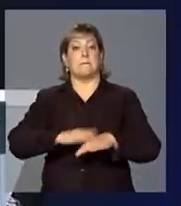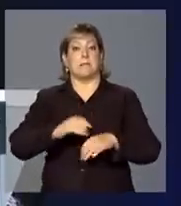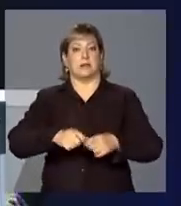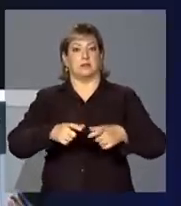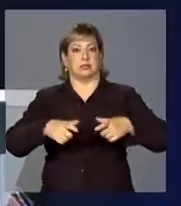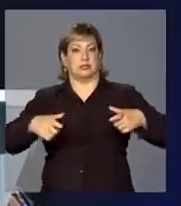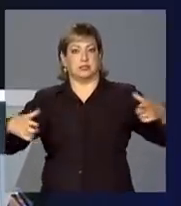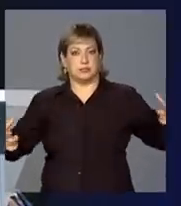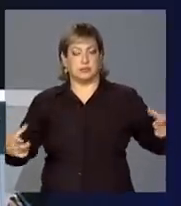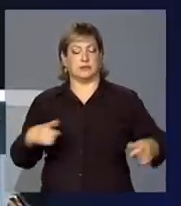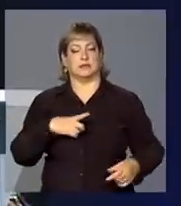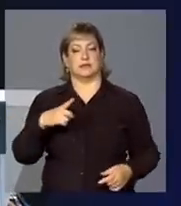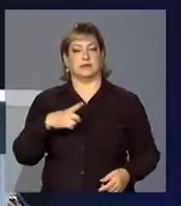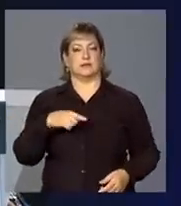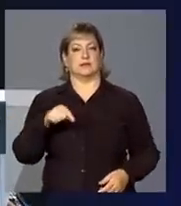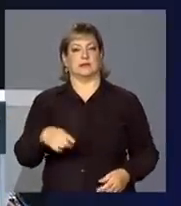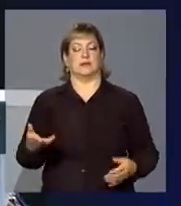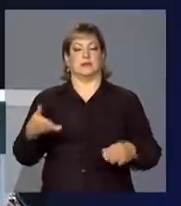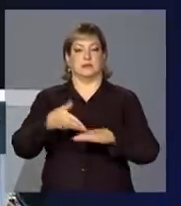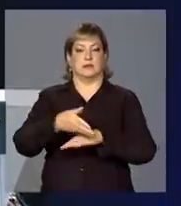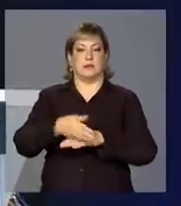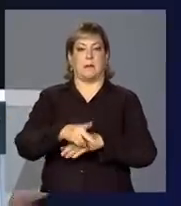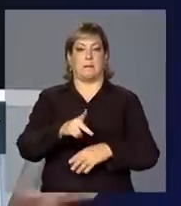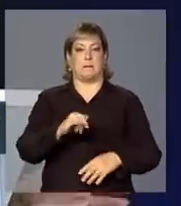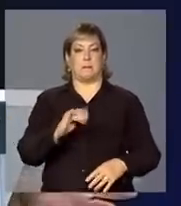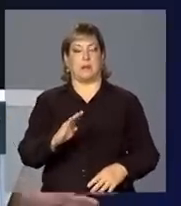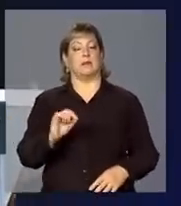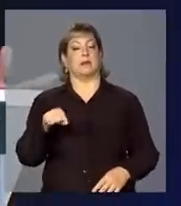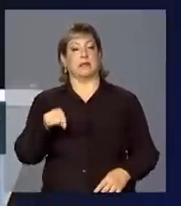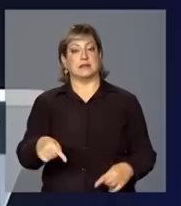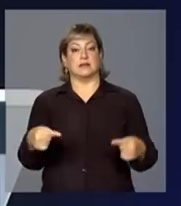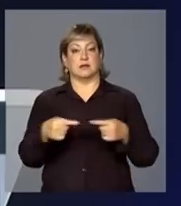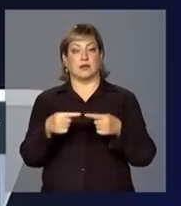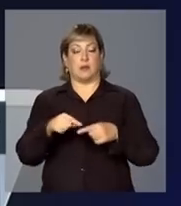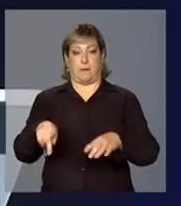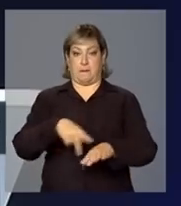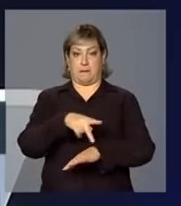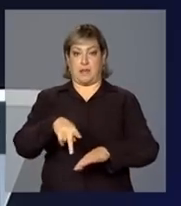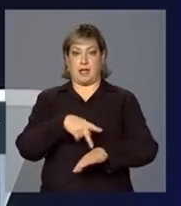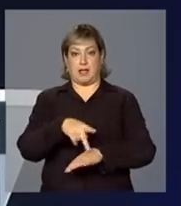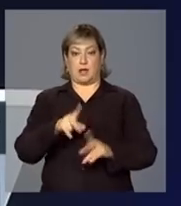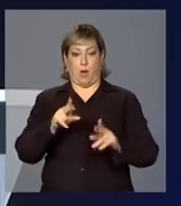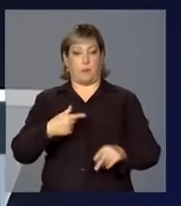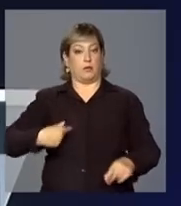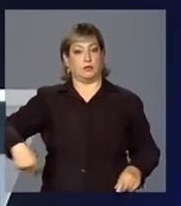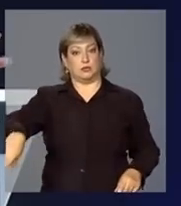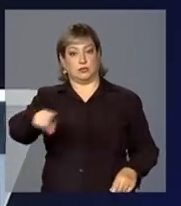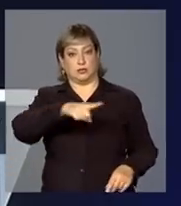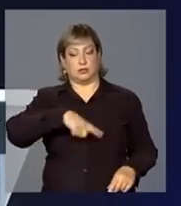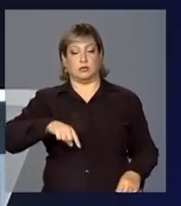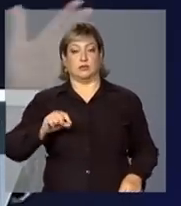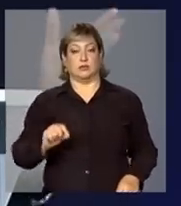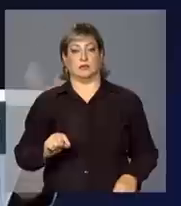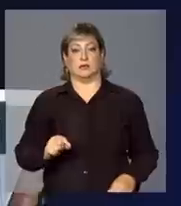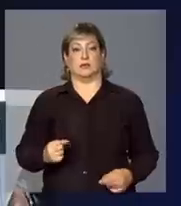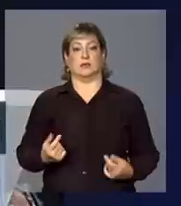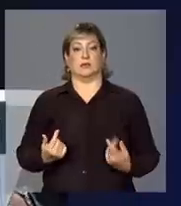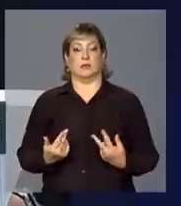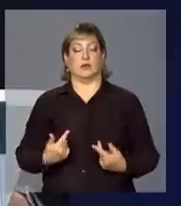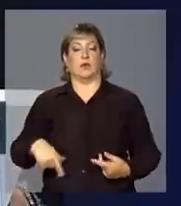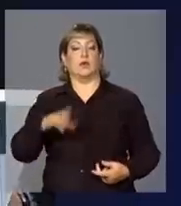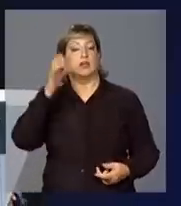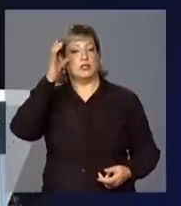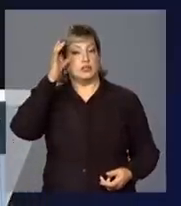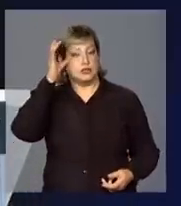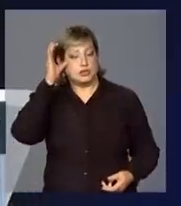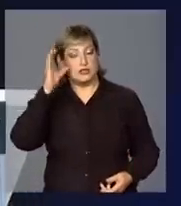cresce a sua participação no PIB, e isso é característica de países não só como os nossos, mas também como a própria China